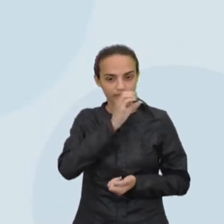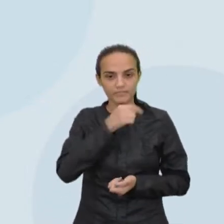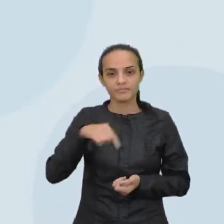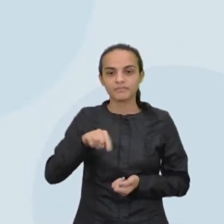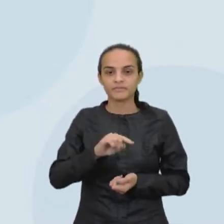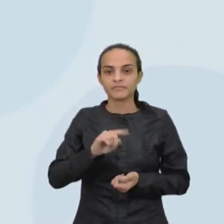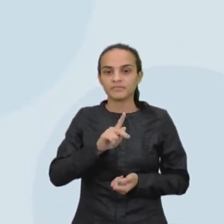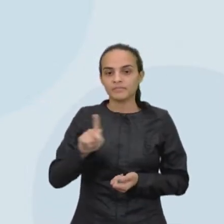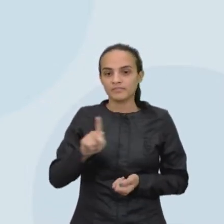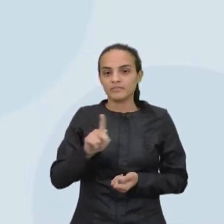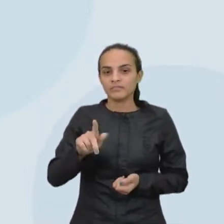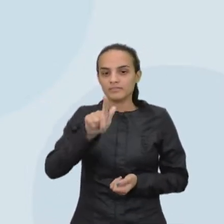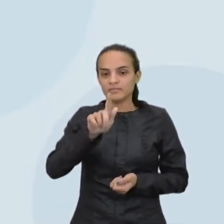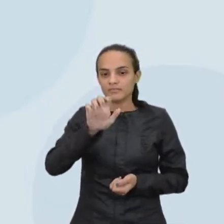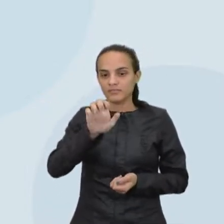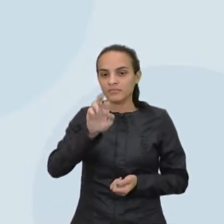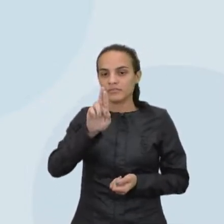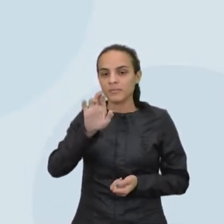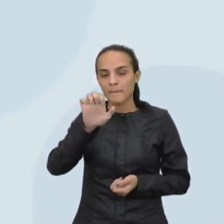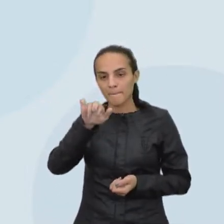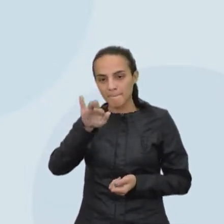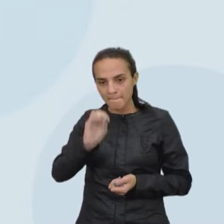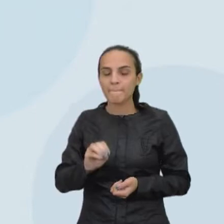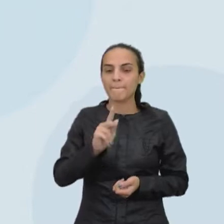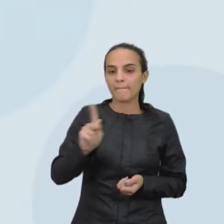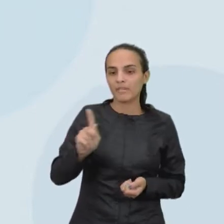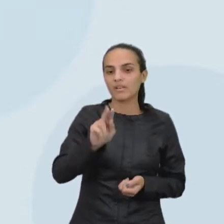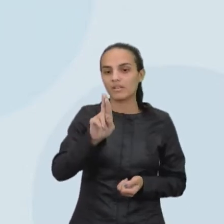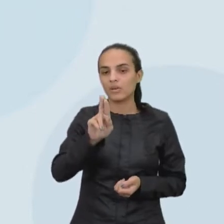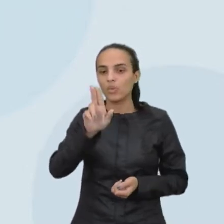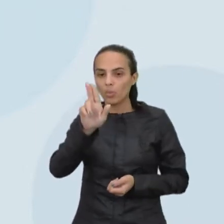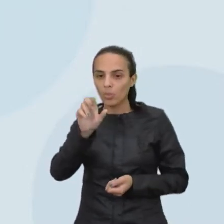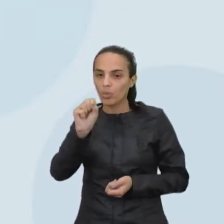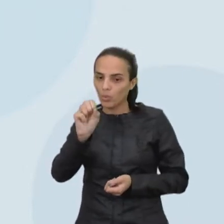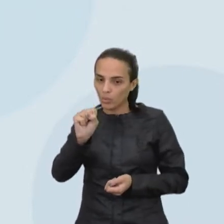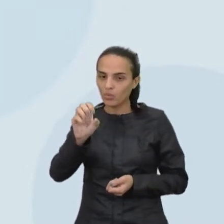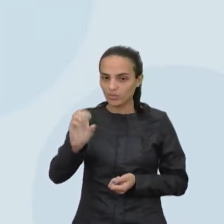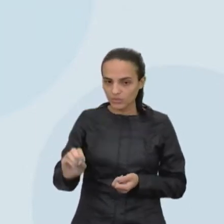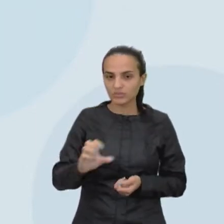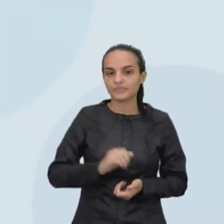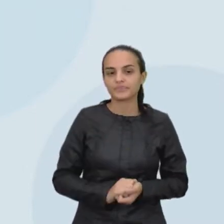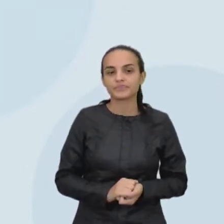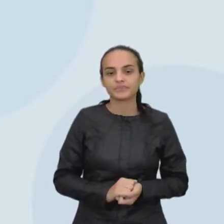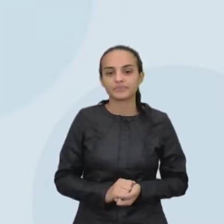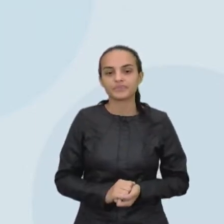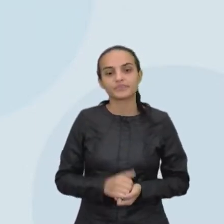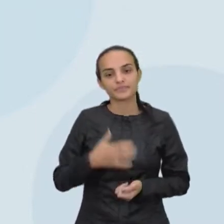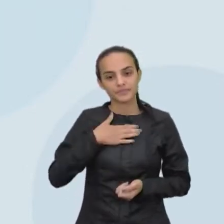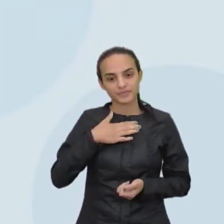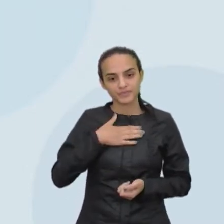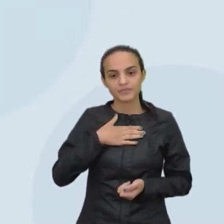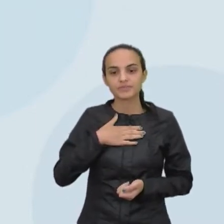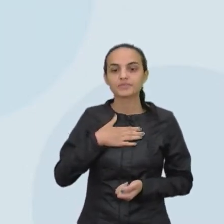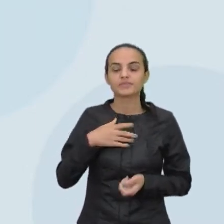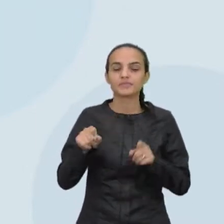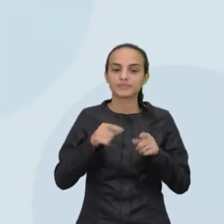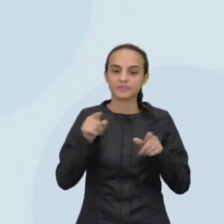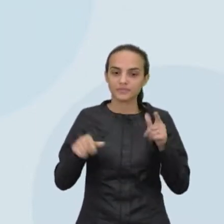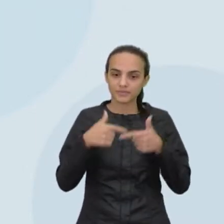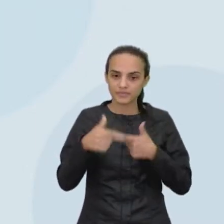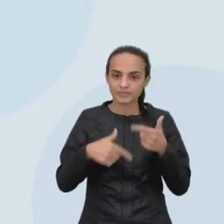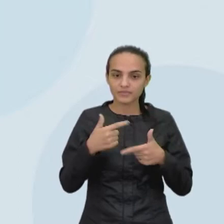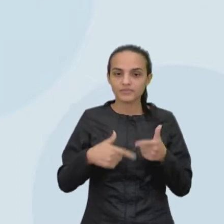professor Guerreiro, o professor Russo, a professora Mafê e o Tiago, trabalhando seus respectivos componentes. Nós trabalhando hoje a